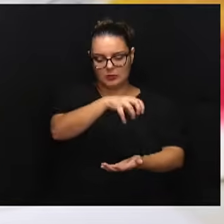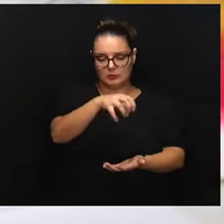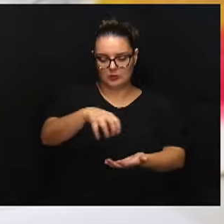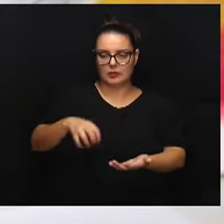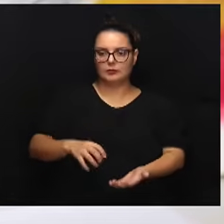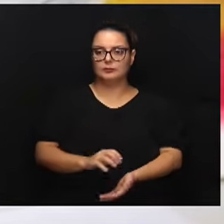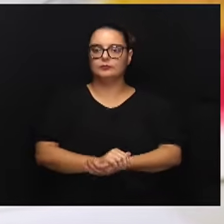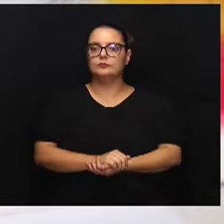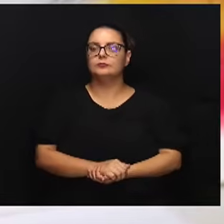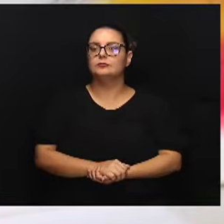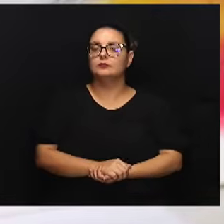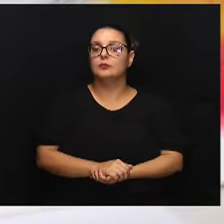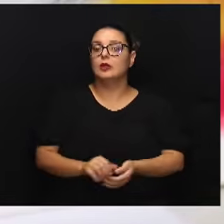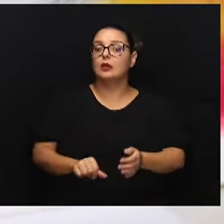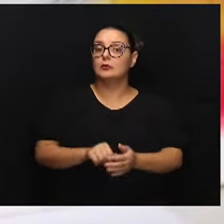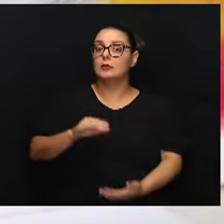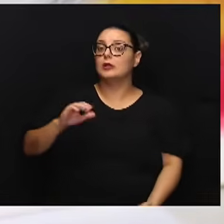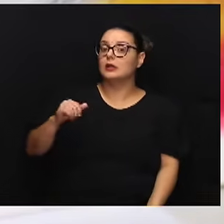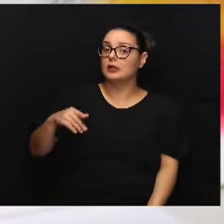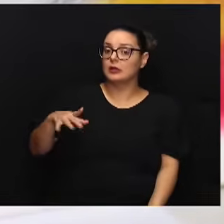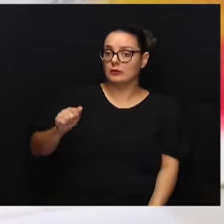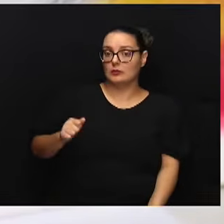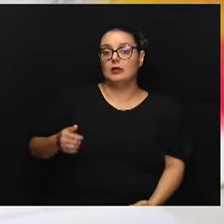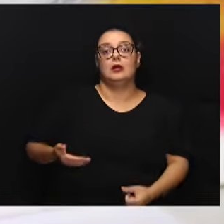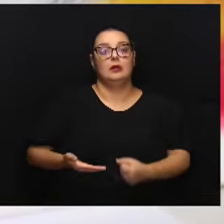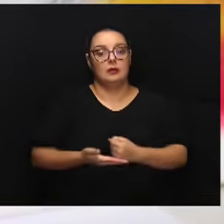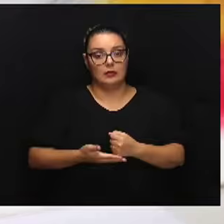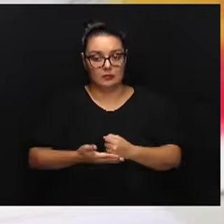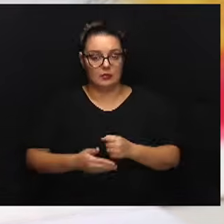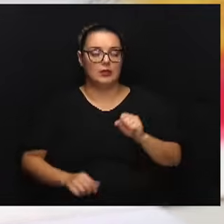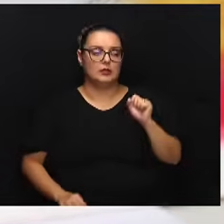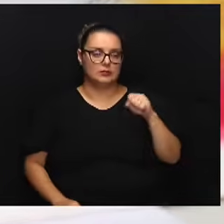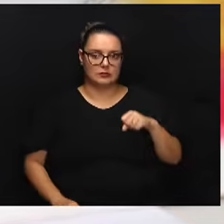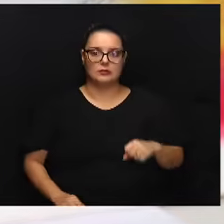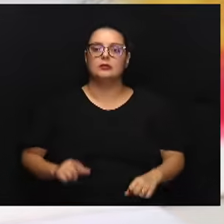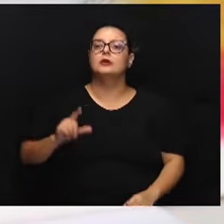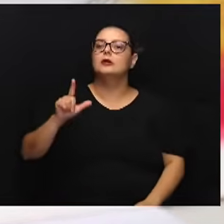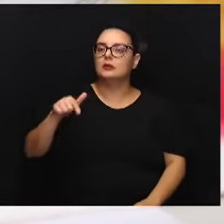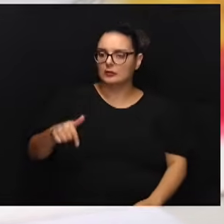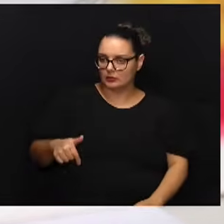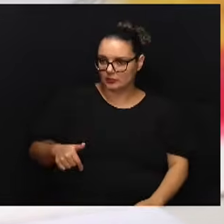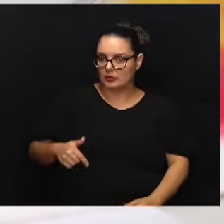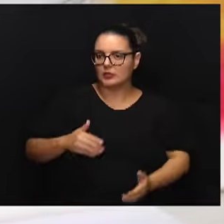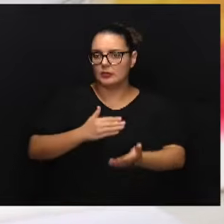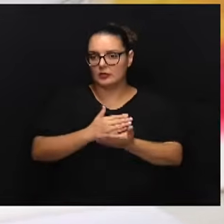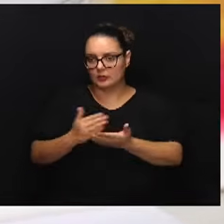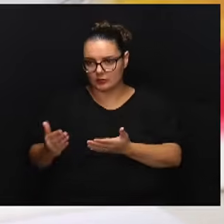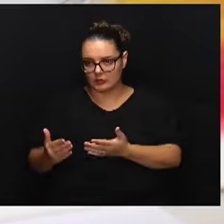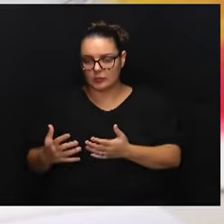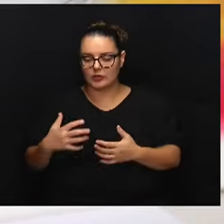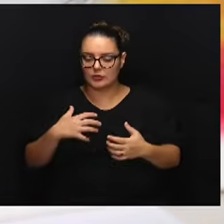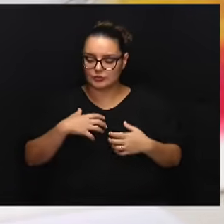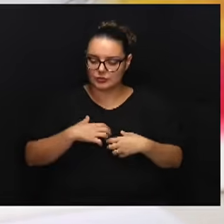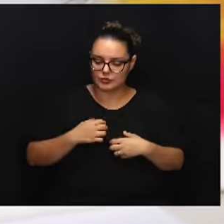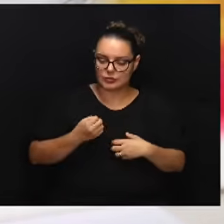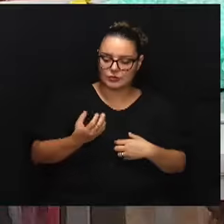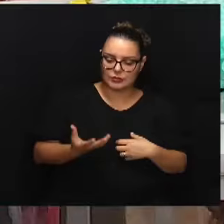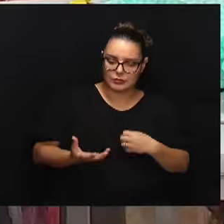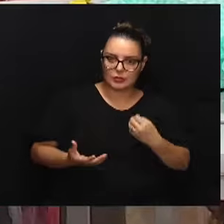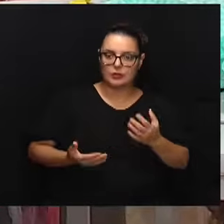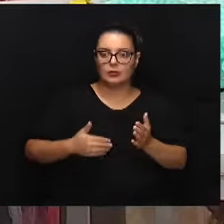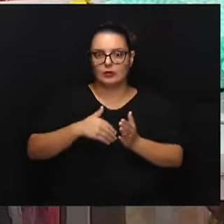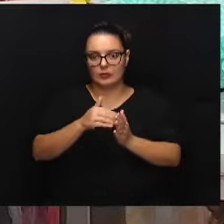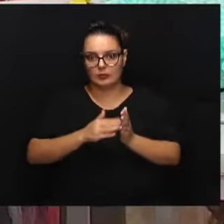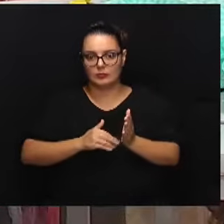Isso aqui é só a primeira camada, a camada base. Tá. Porque depois a gente vai começar a dar forma com os